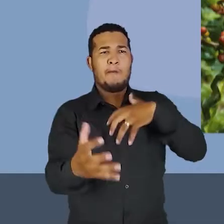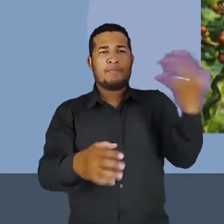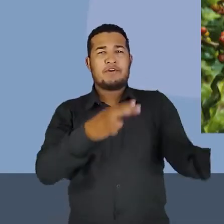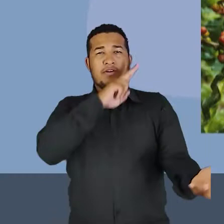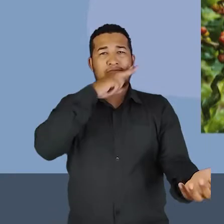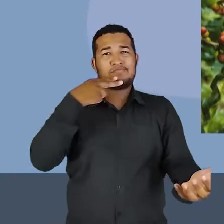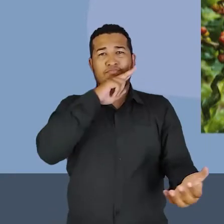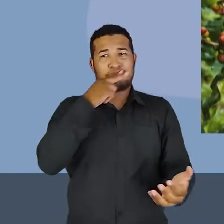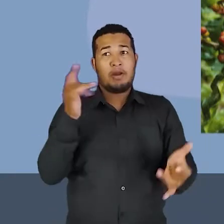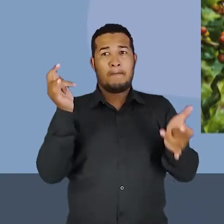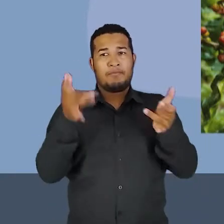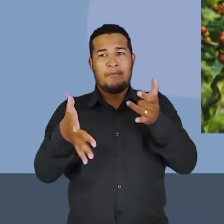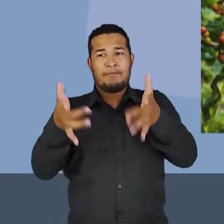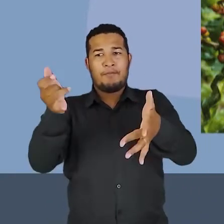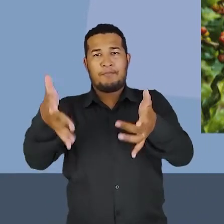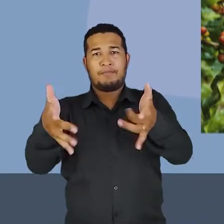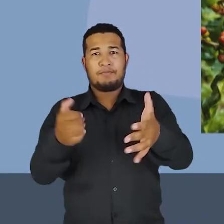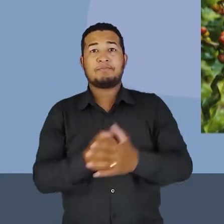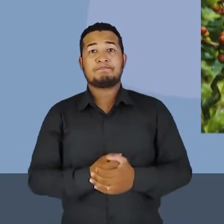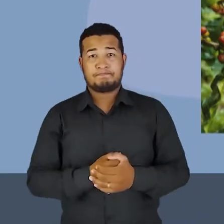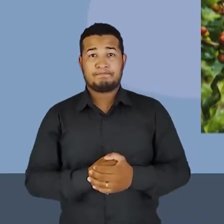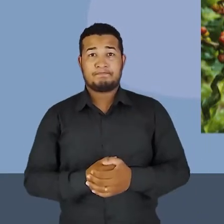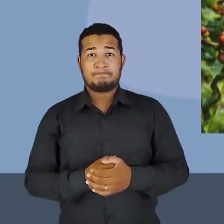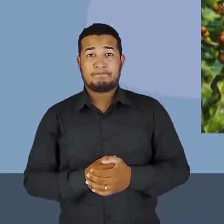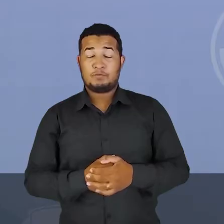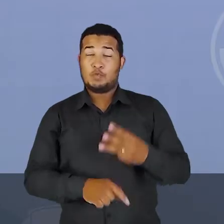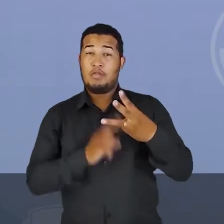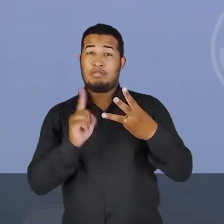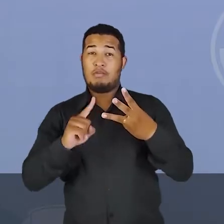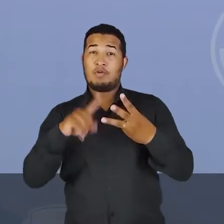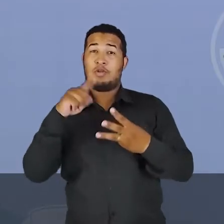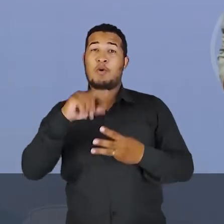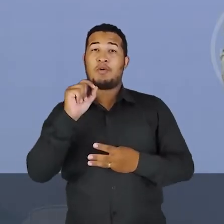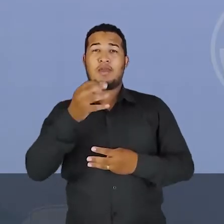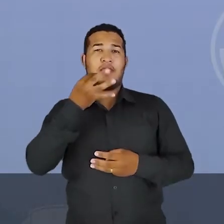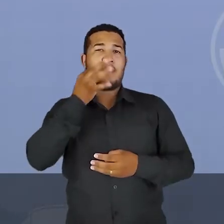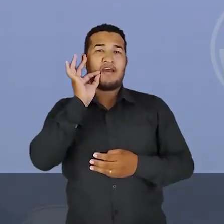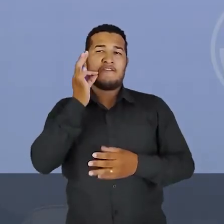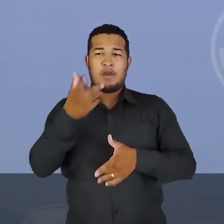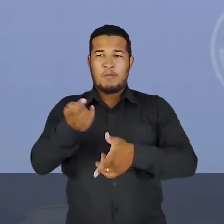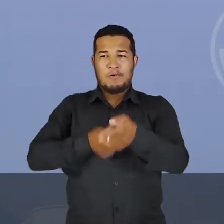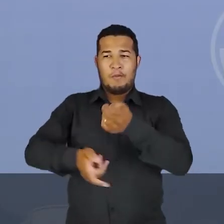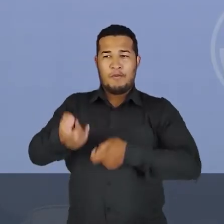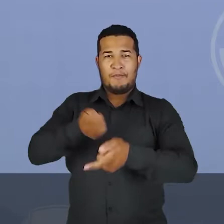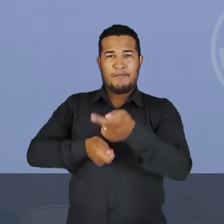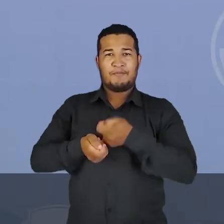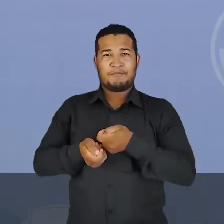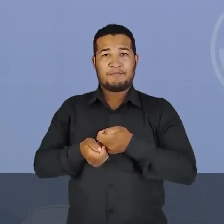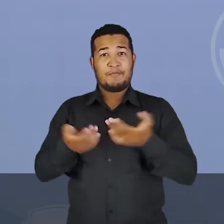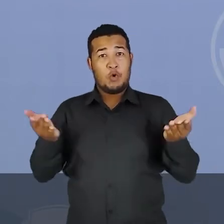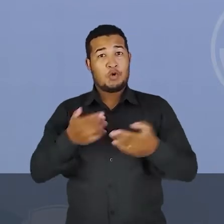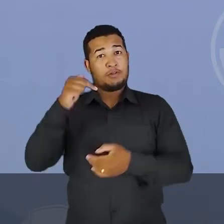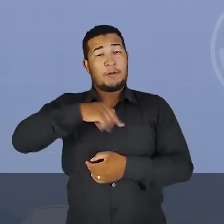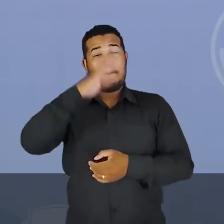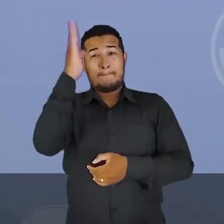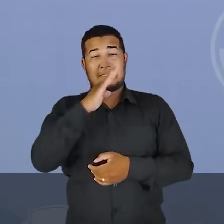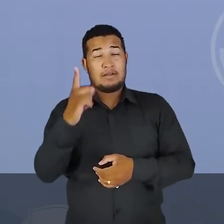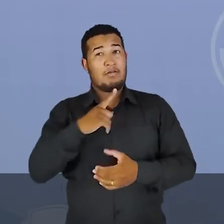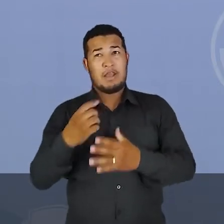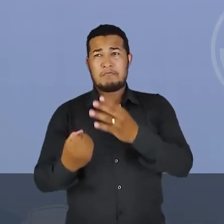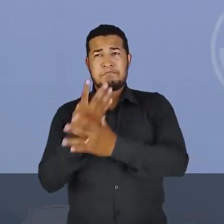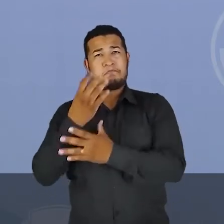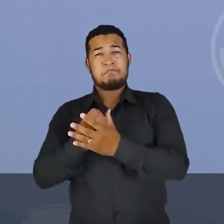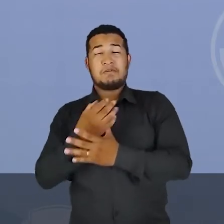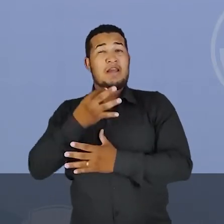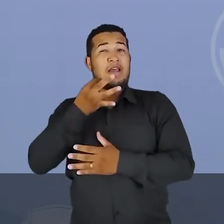ciclo econômico da imagem, nós temos o ciclo econômico do café. Olha para cá, hoje em dia o Brasil é o maior produtor mundial de